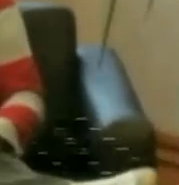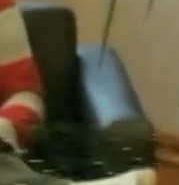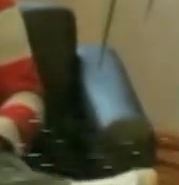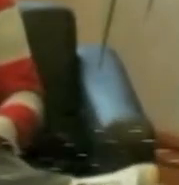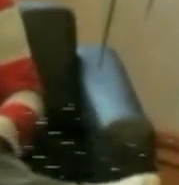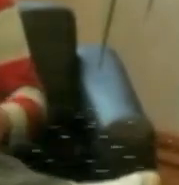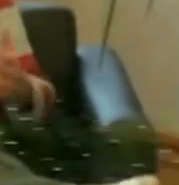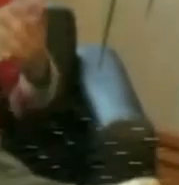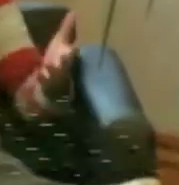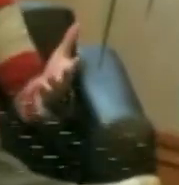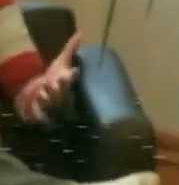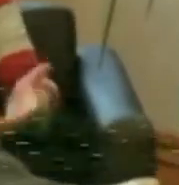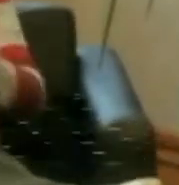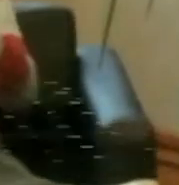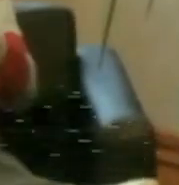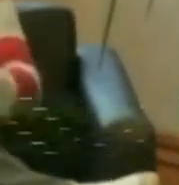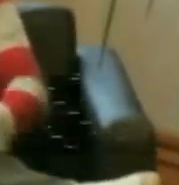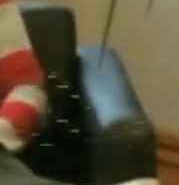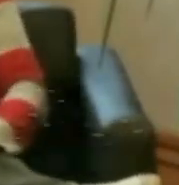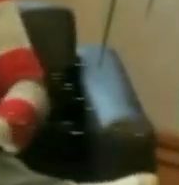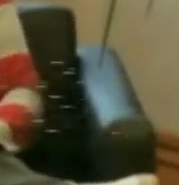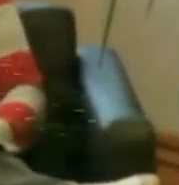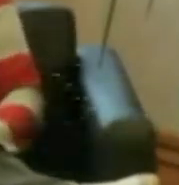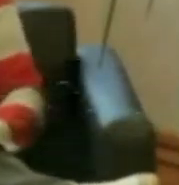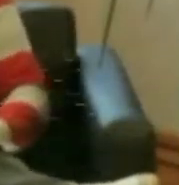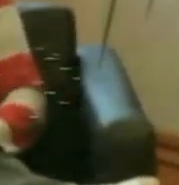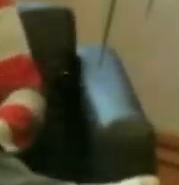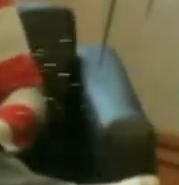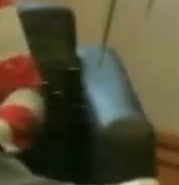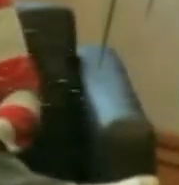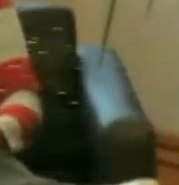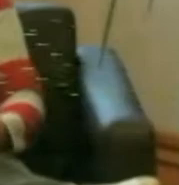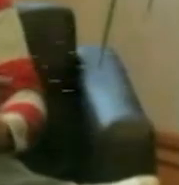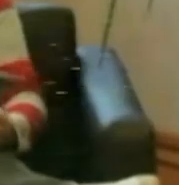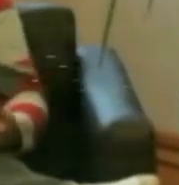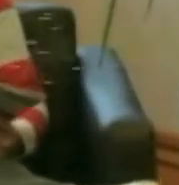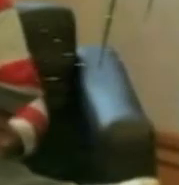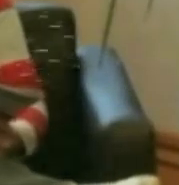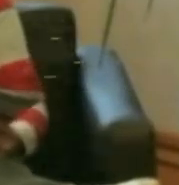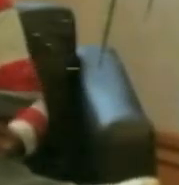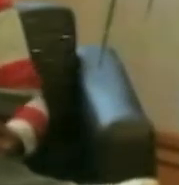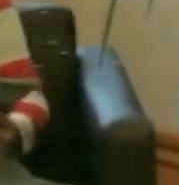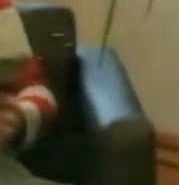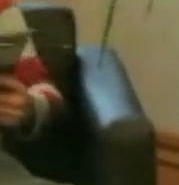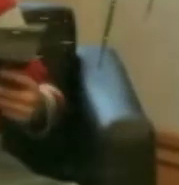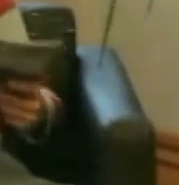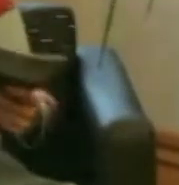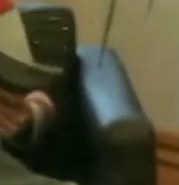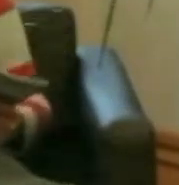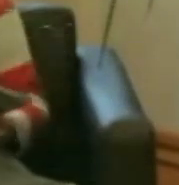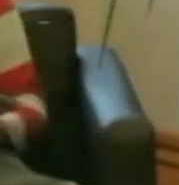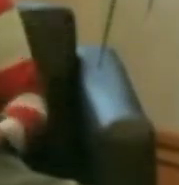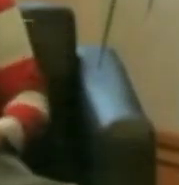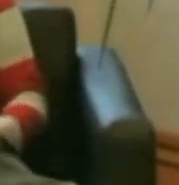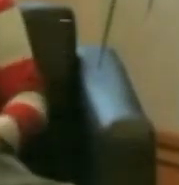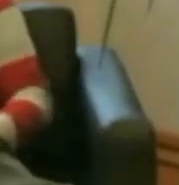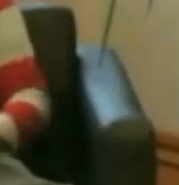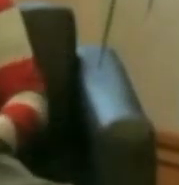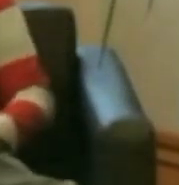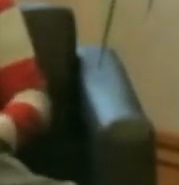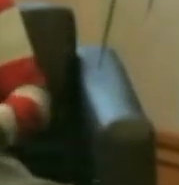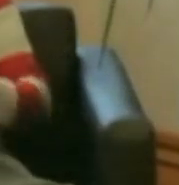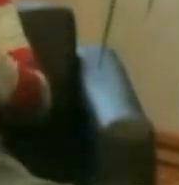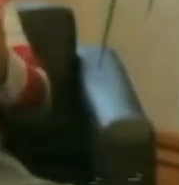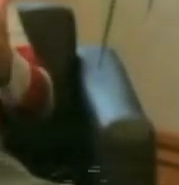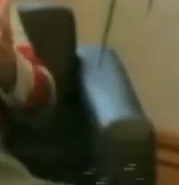Acontece na PIB, de cara nova, desejando a você um feliz ano novo, começando 2013, agora aqui nesse ambiente familiar, para lembrar